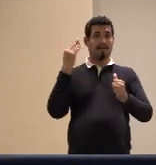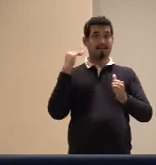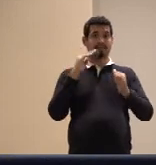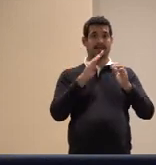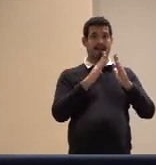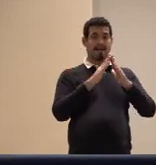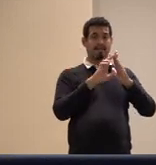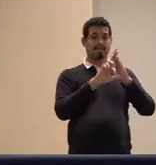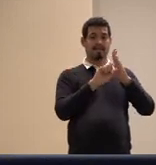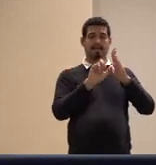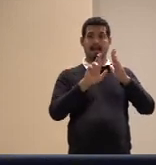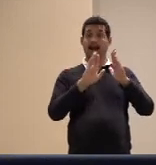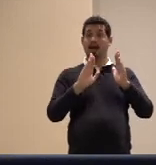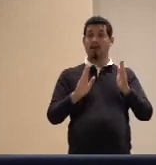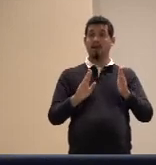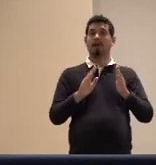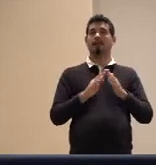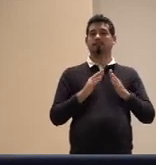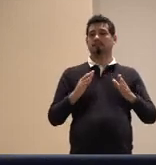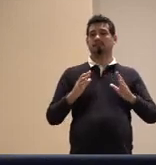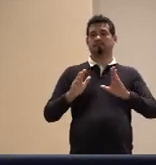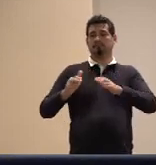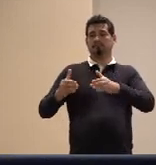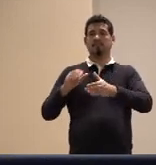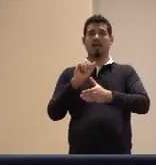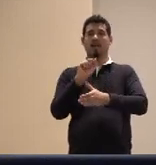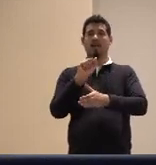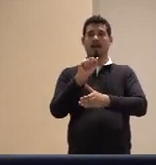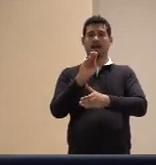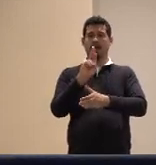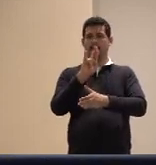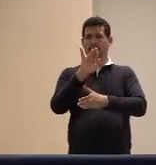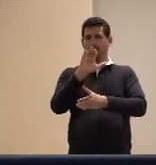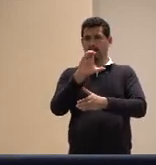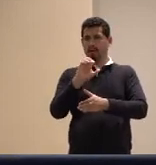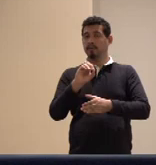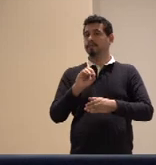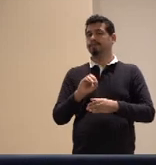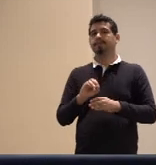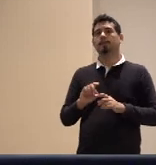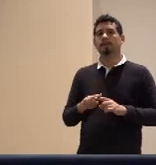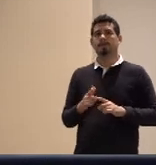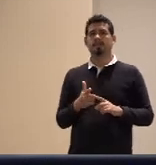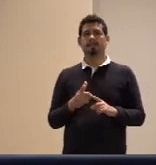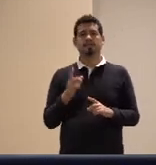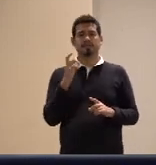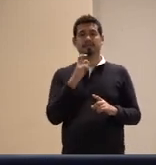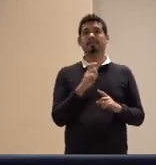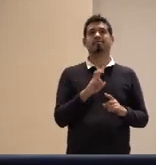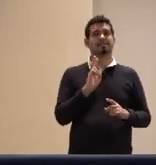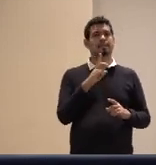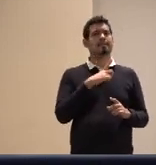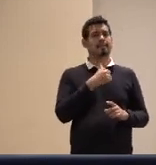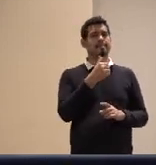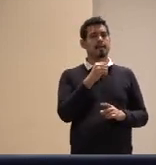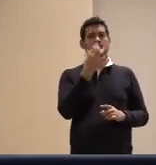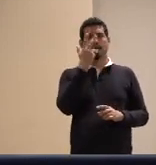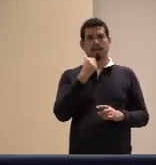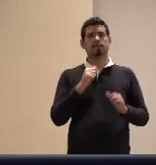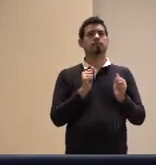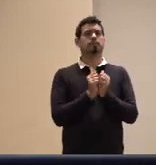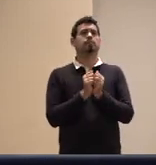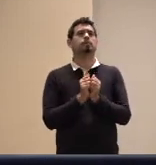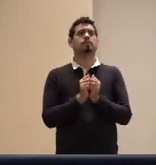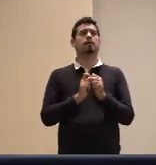né? Infelizmente, o nosso abrigo, é muito difícil a gente conseguir ficar com menos do que 10 crianças.